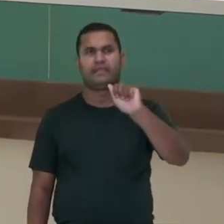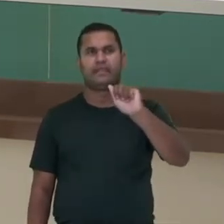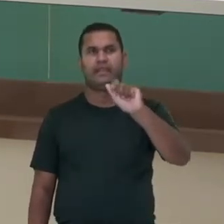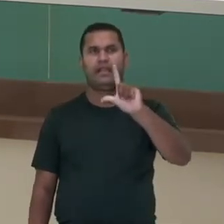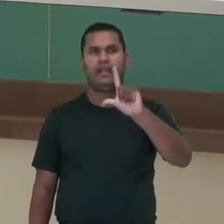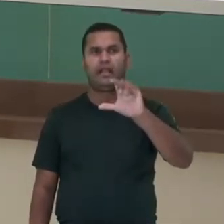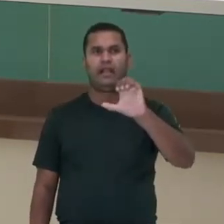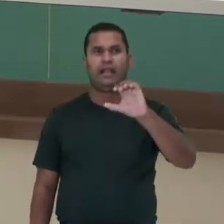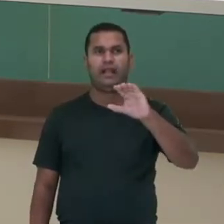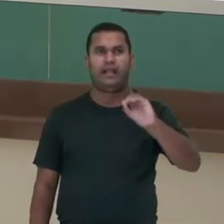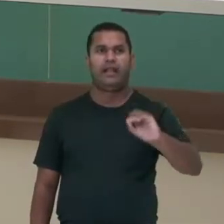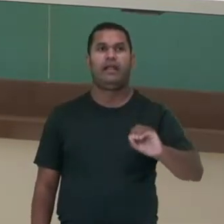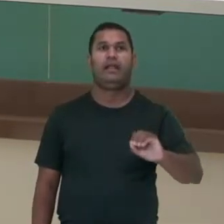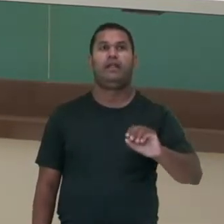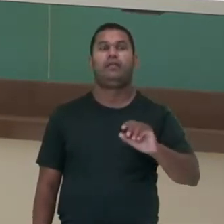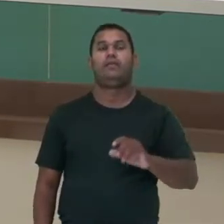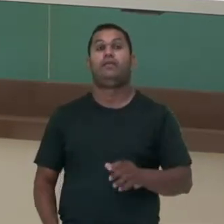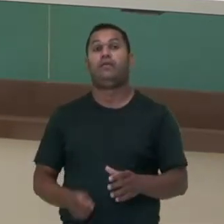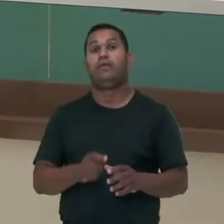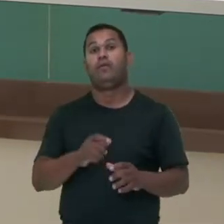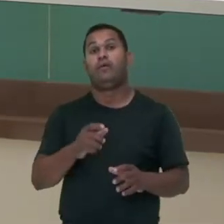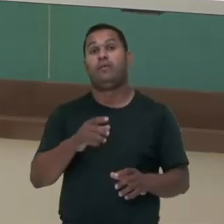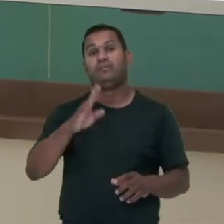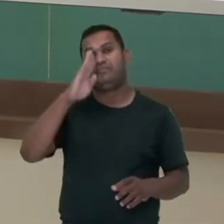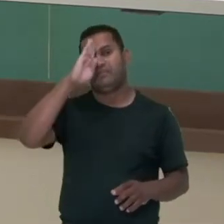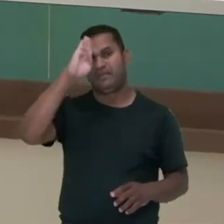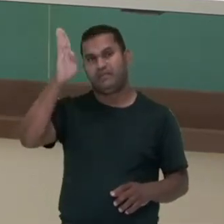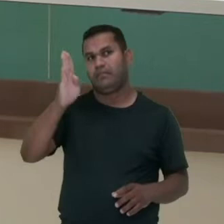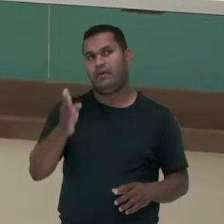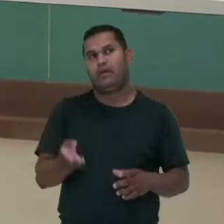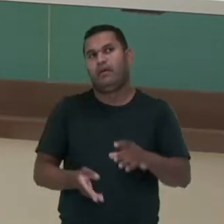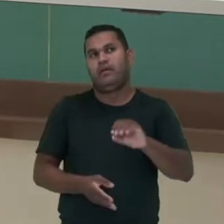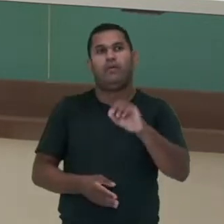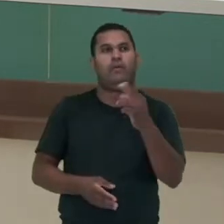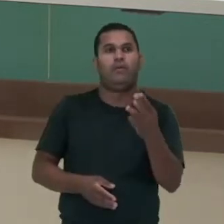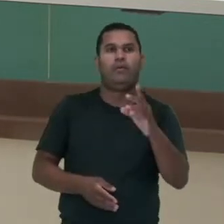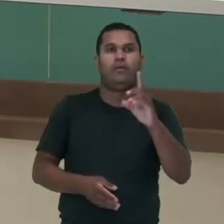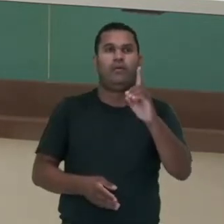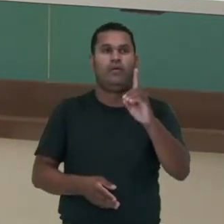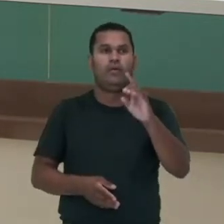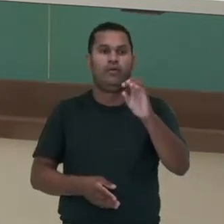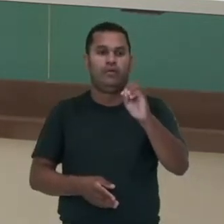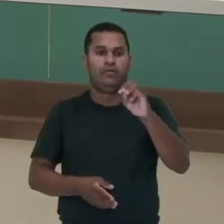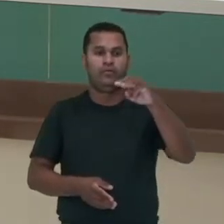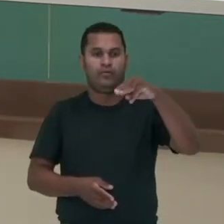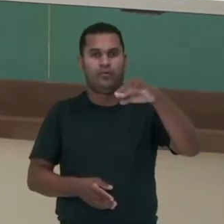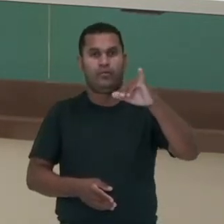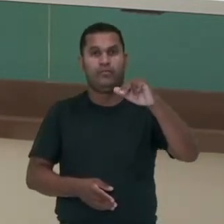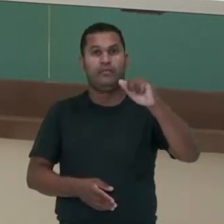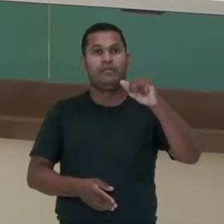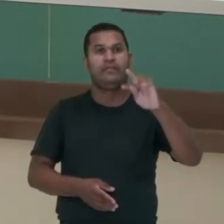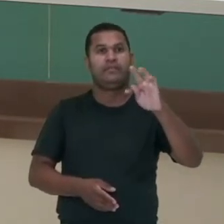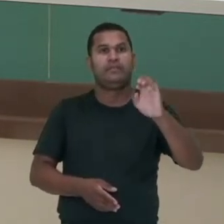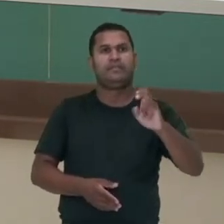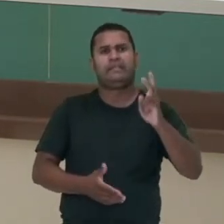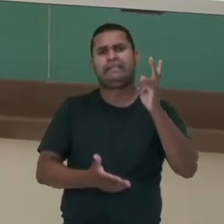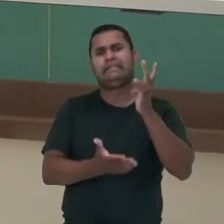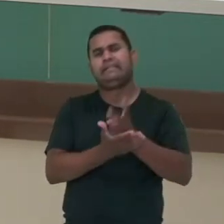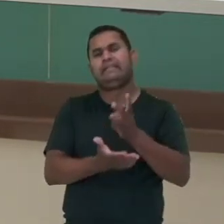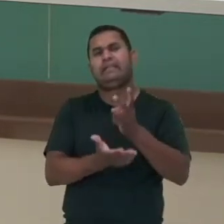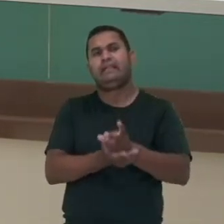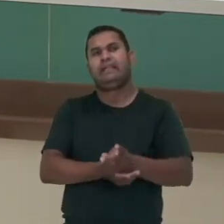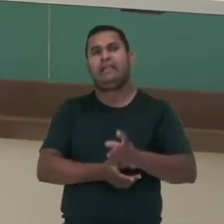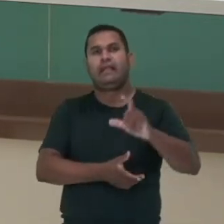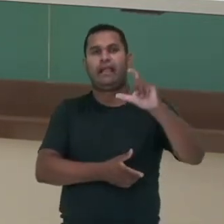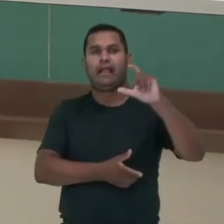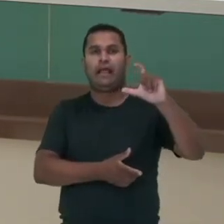vai representar com letra maiúscula, tá? Por padrão, muitas coisas a gente representa com a letra maiúscula, mas não necessariamente todos os dominantes